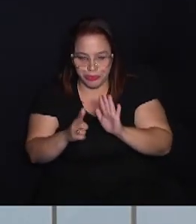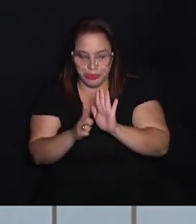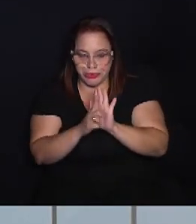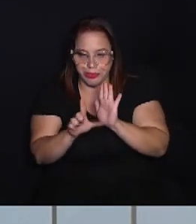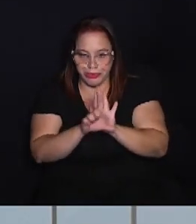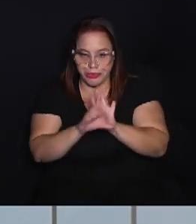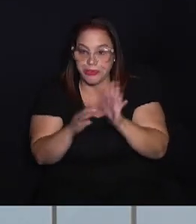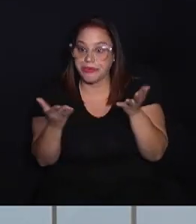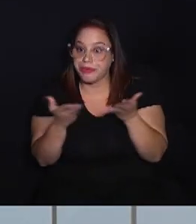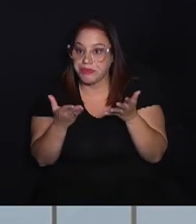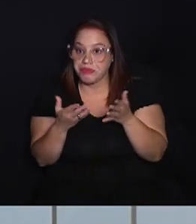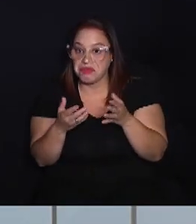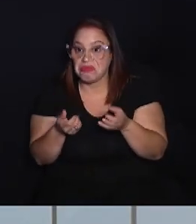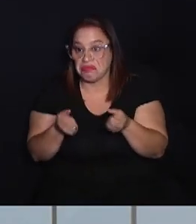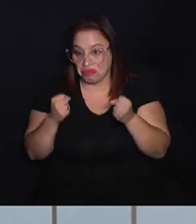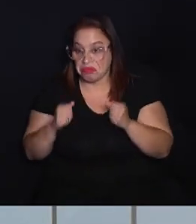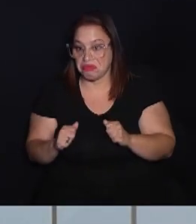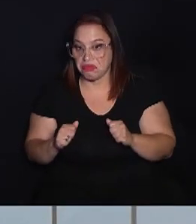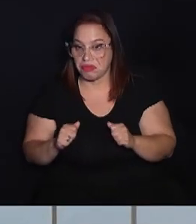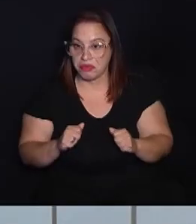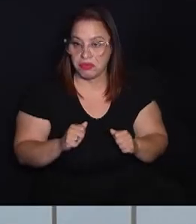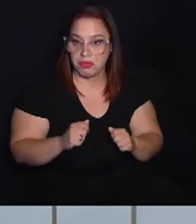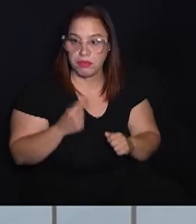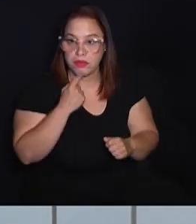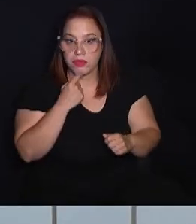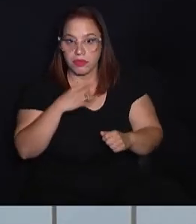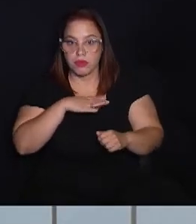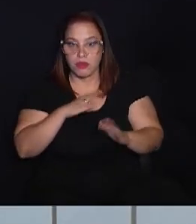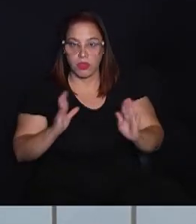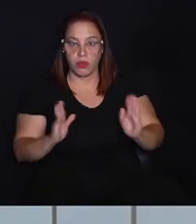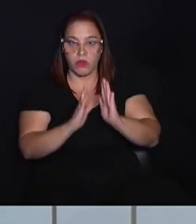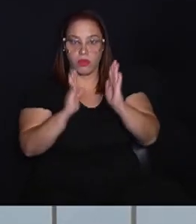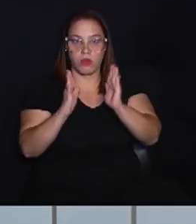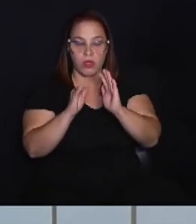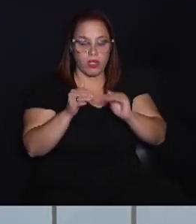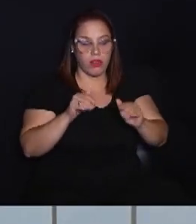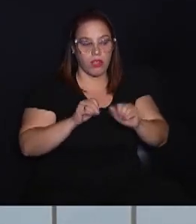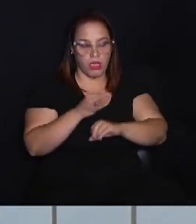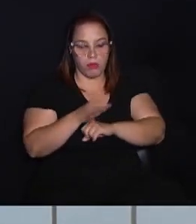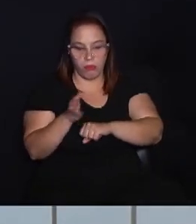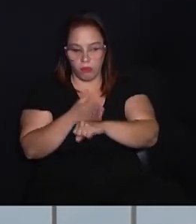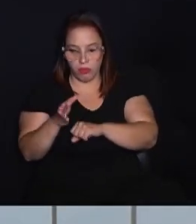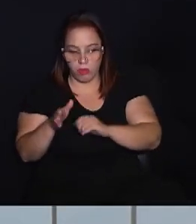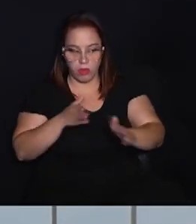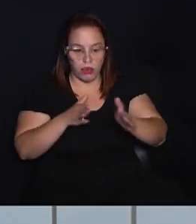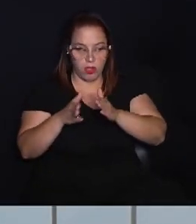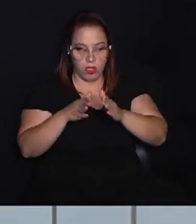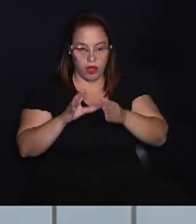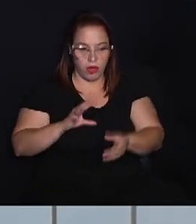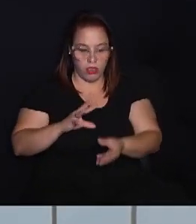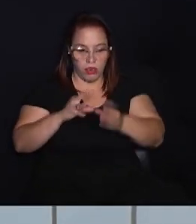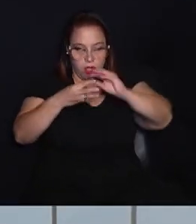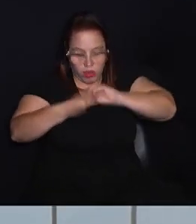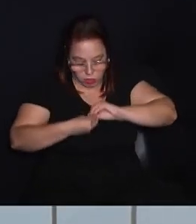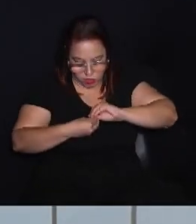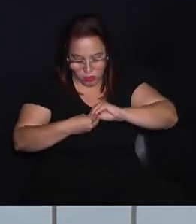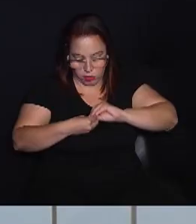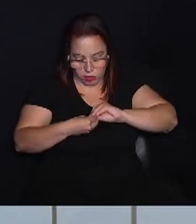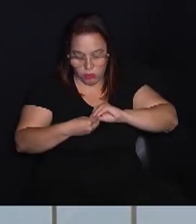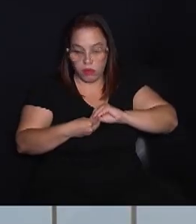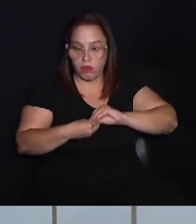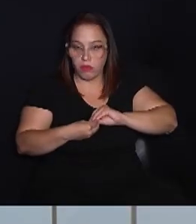encaminha a sugestão, cobra. Eu acho que é essa a participação do vereador e da Câmara. E essa questão de crise climática, de problemas